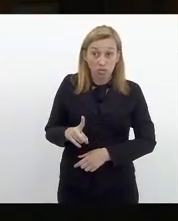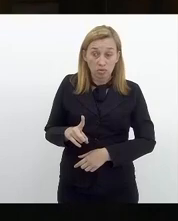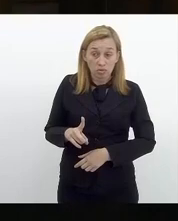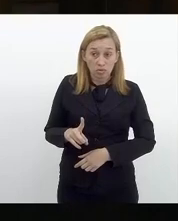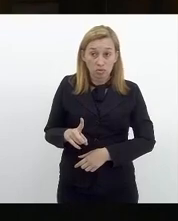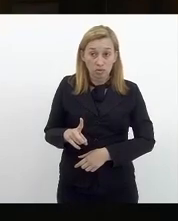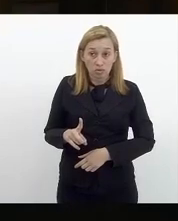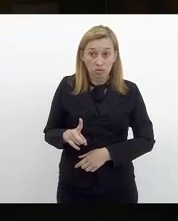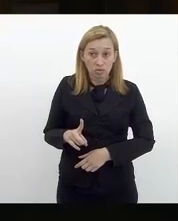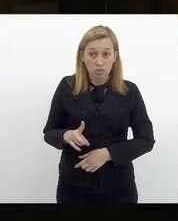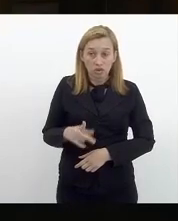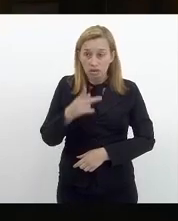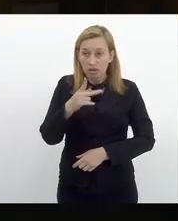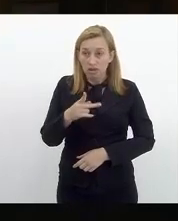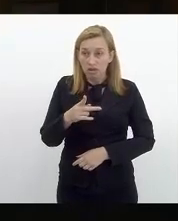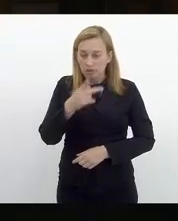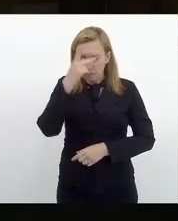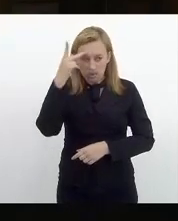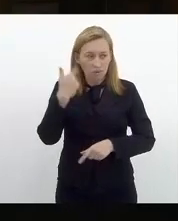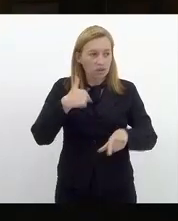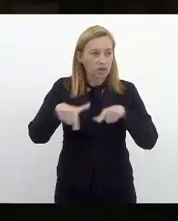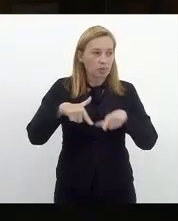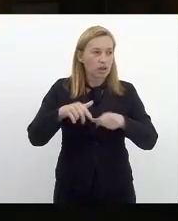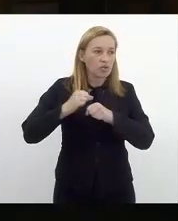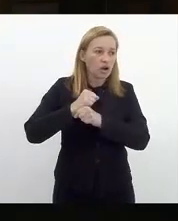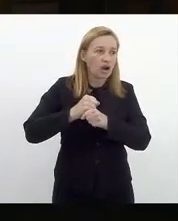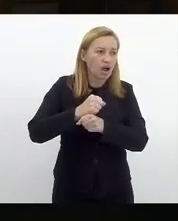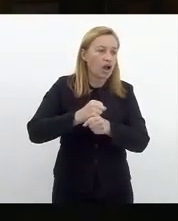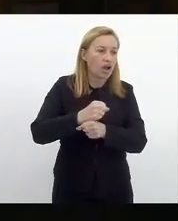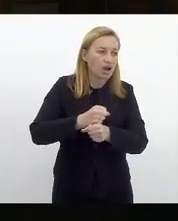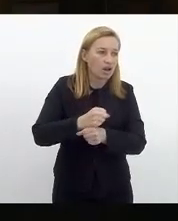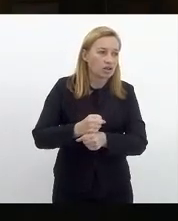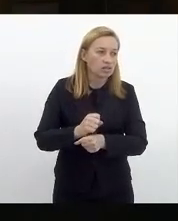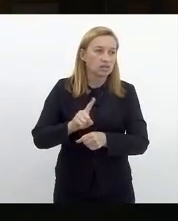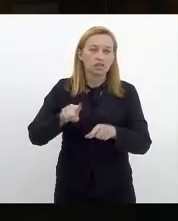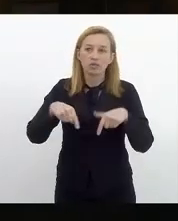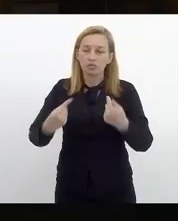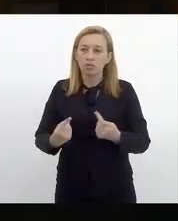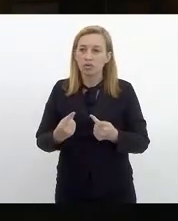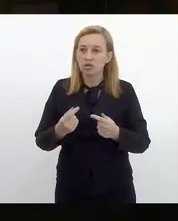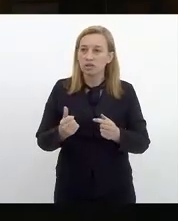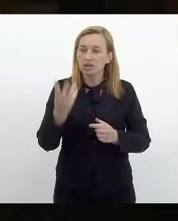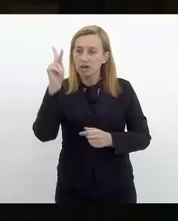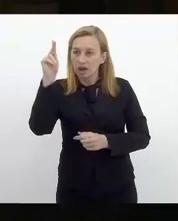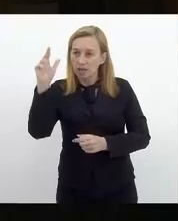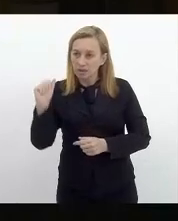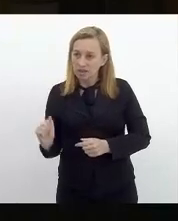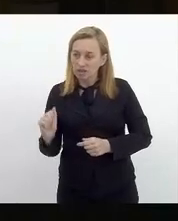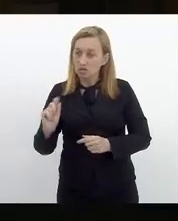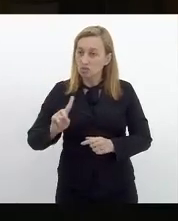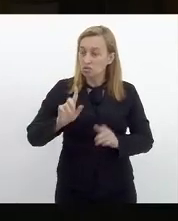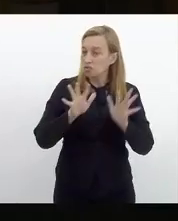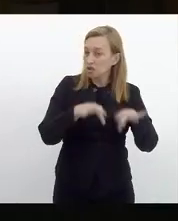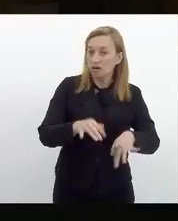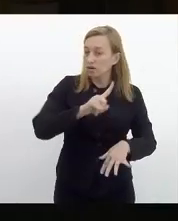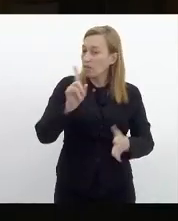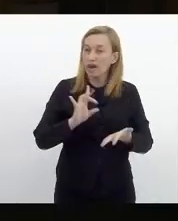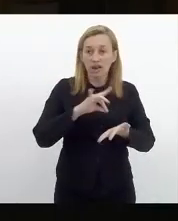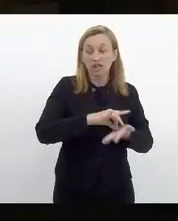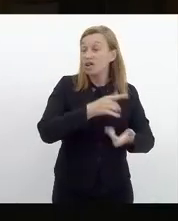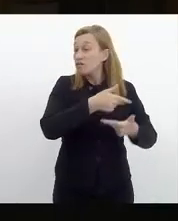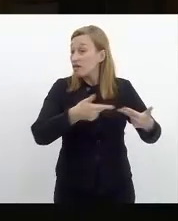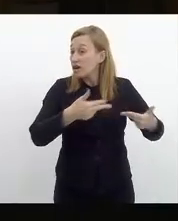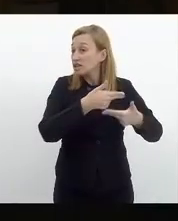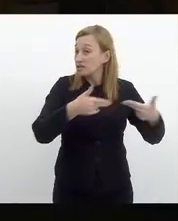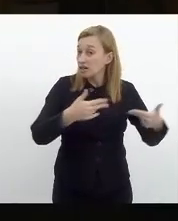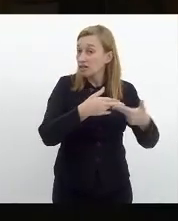direito adquirido de trabalhou a vida inteira contribuiu E terá uma aposentadoria no final não é realidade infelizmente muitas